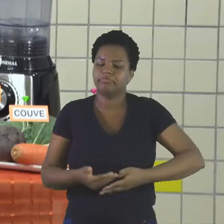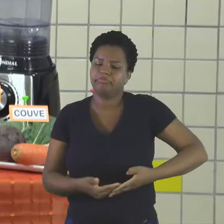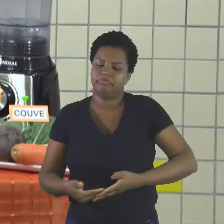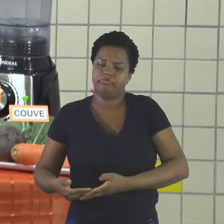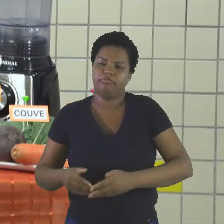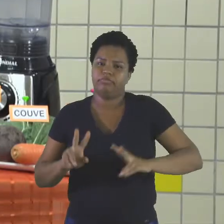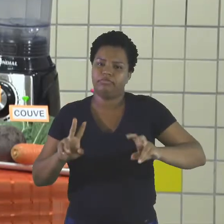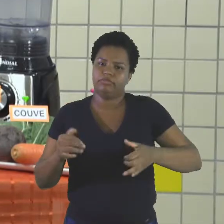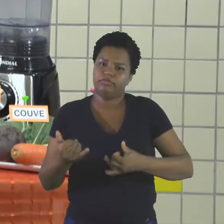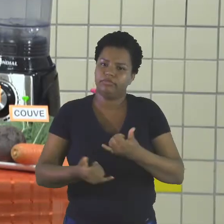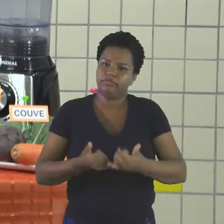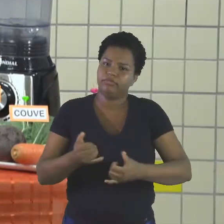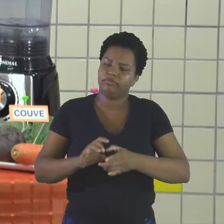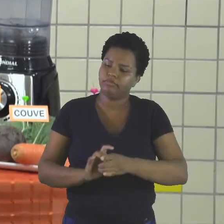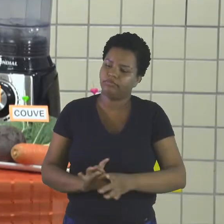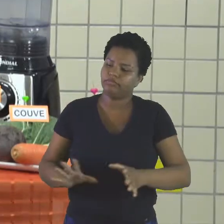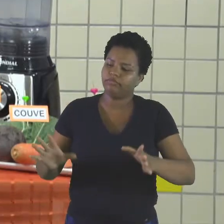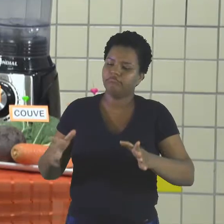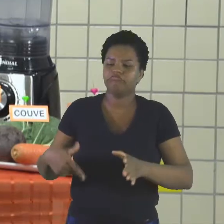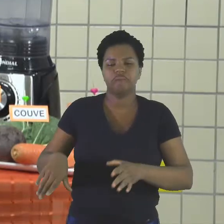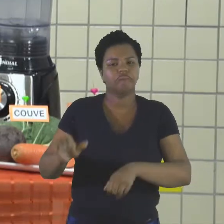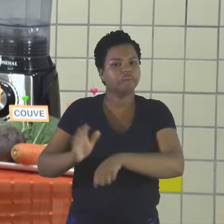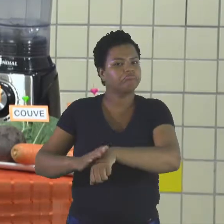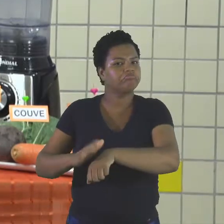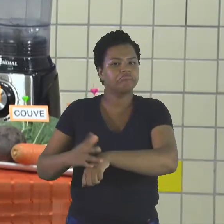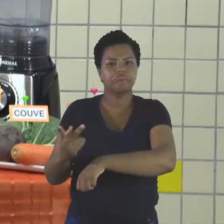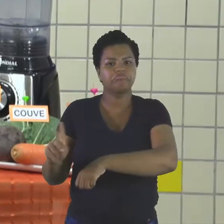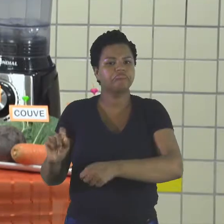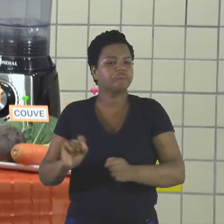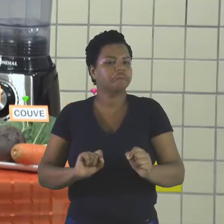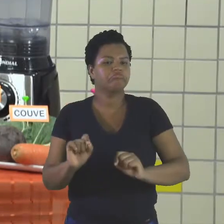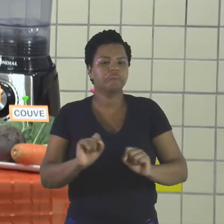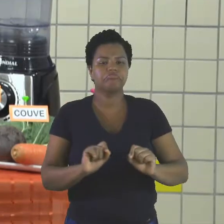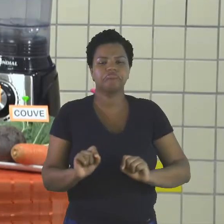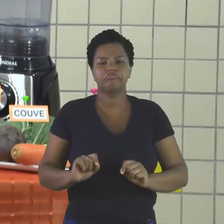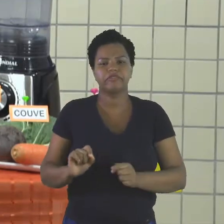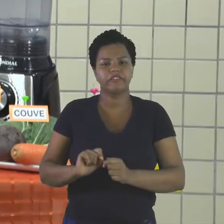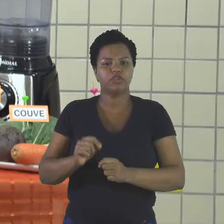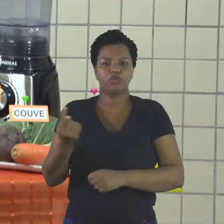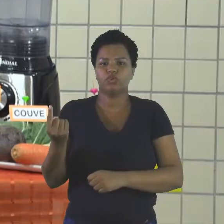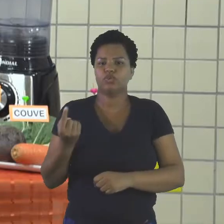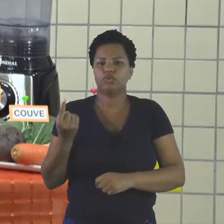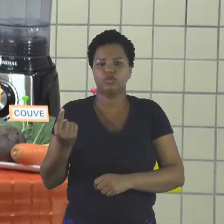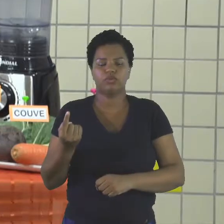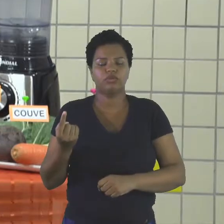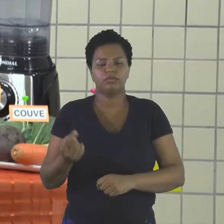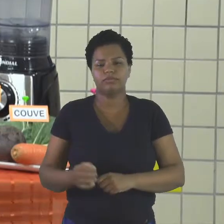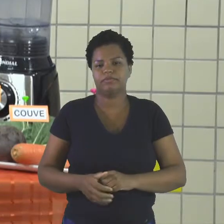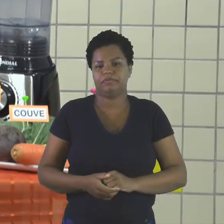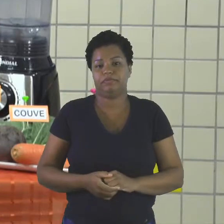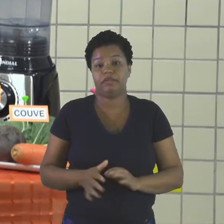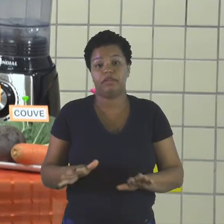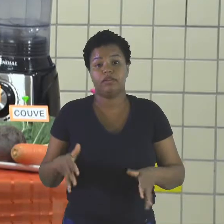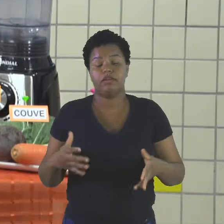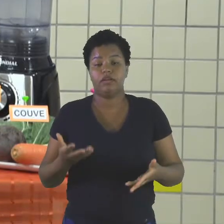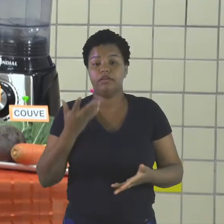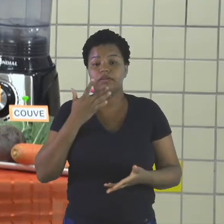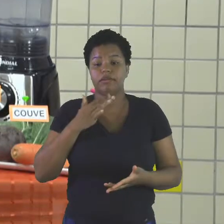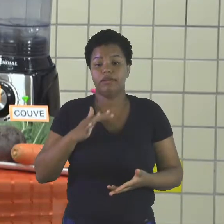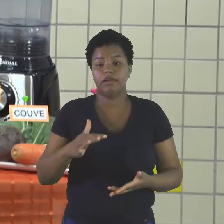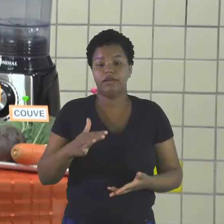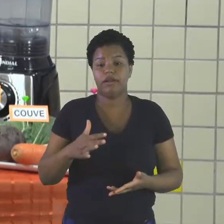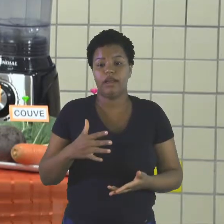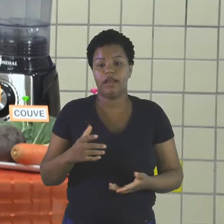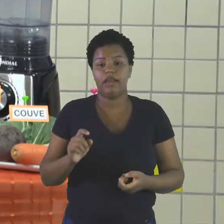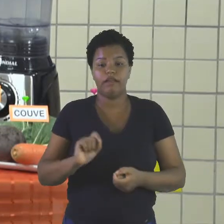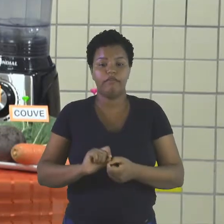brincadeira você vai deixar aquele explore sozinho então nós vamos geralmente a criança como